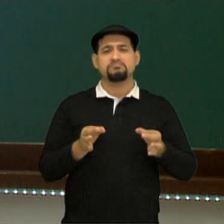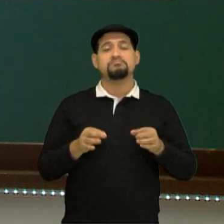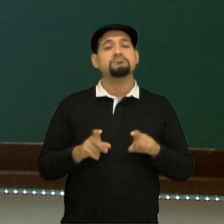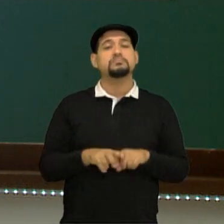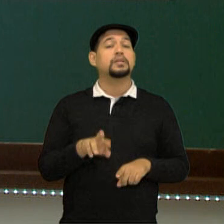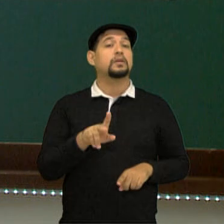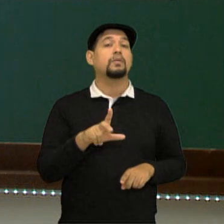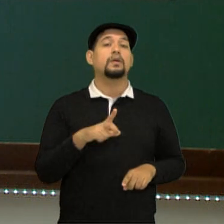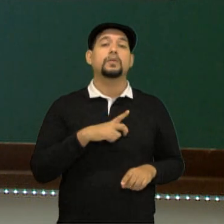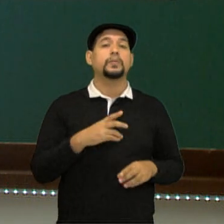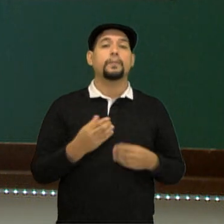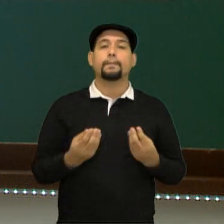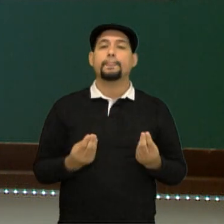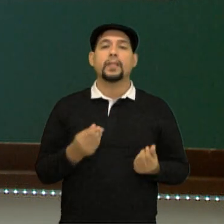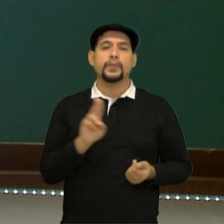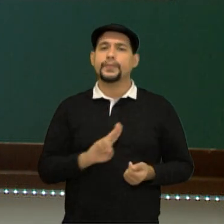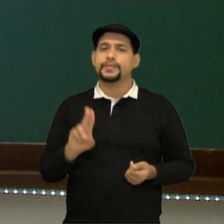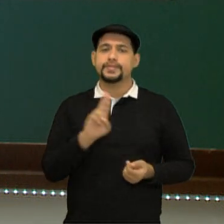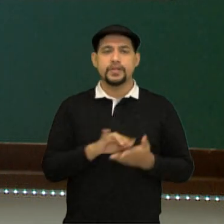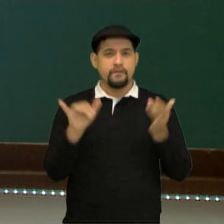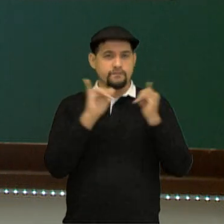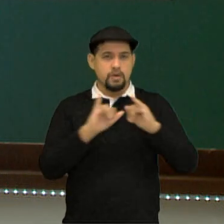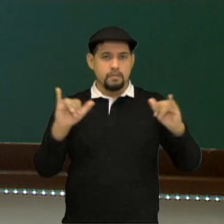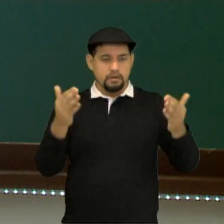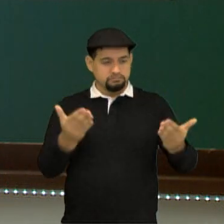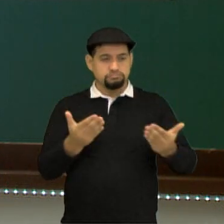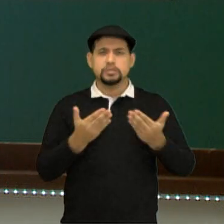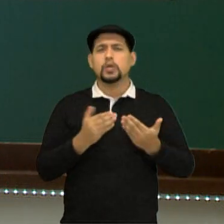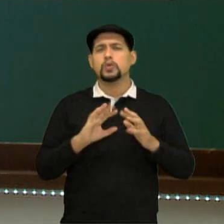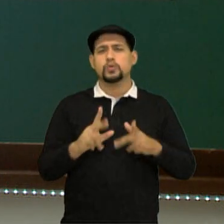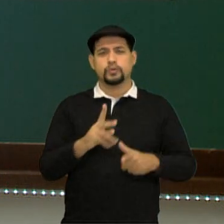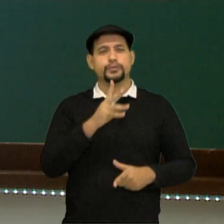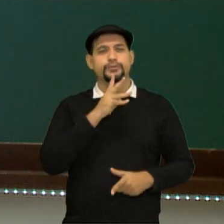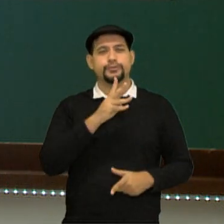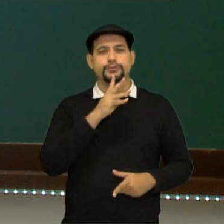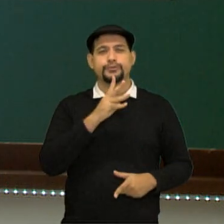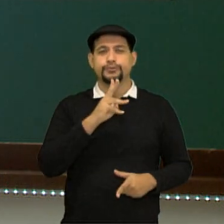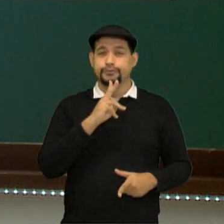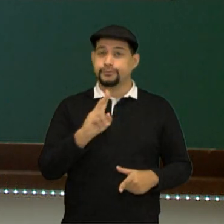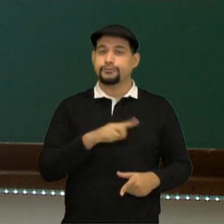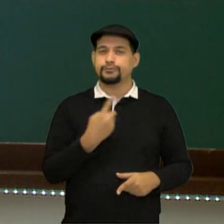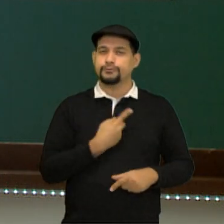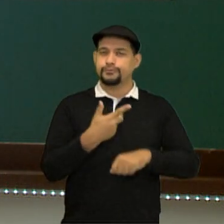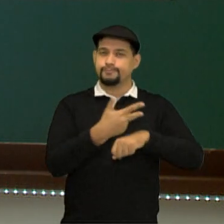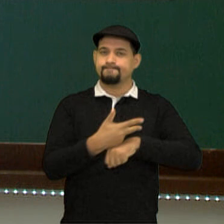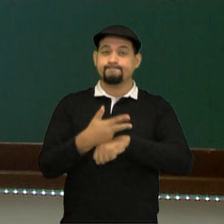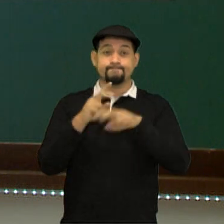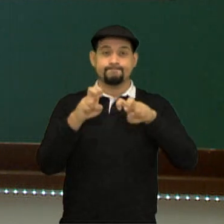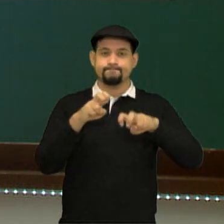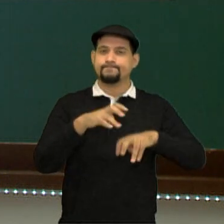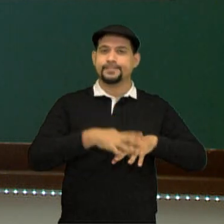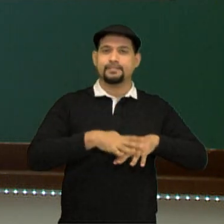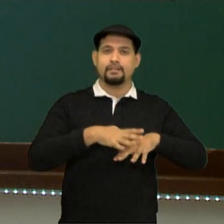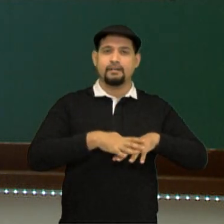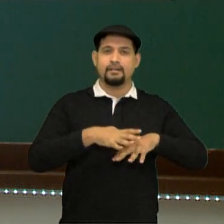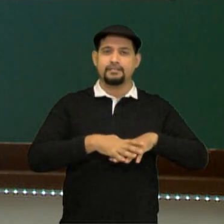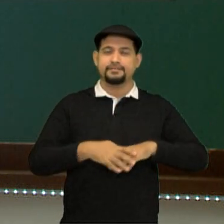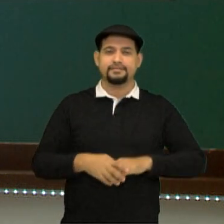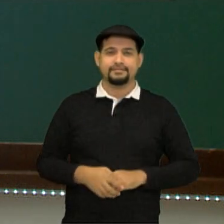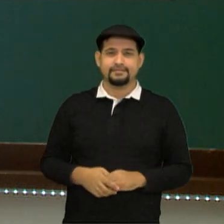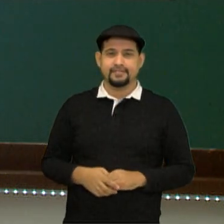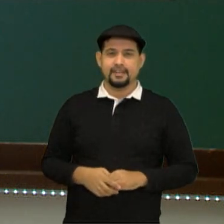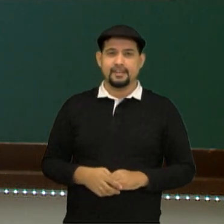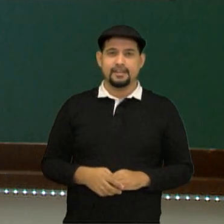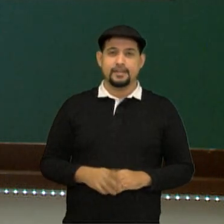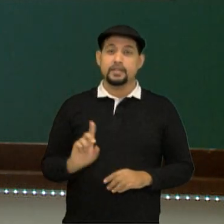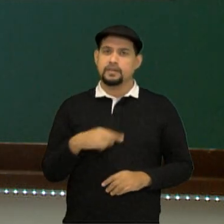com os dados e o conhecimento que a gente está tendo nos nossos vídeos de matemática. Então,